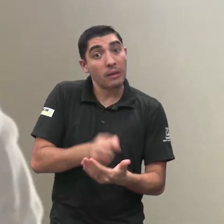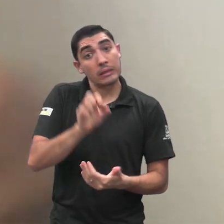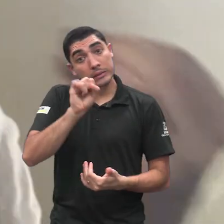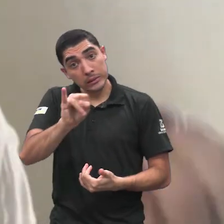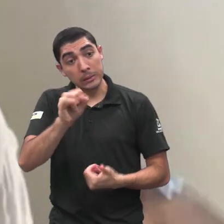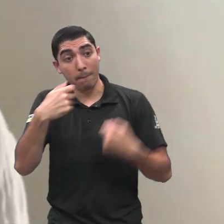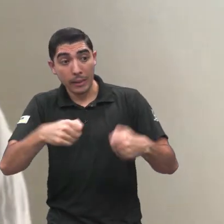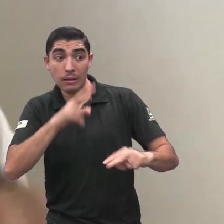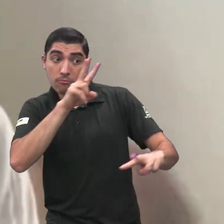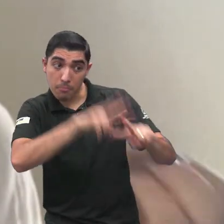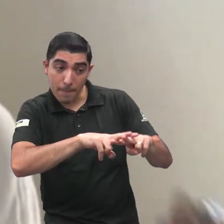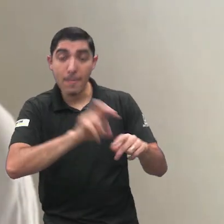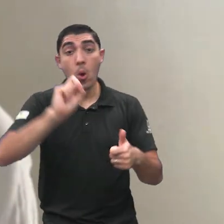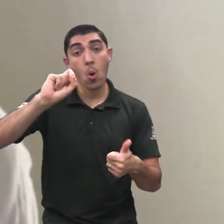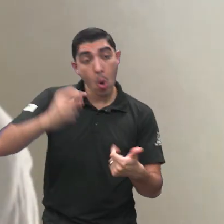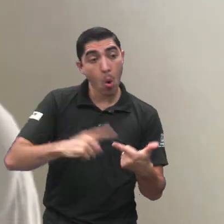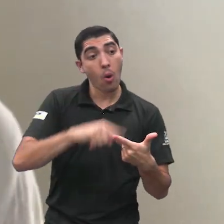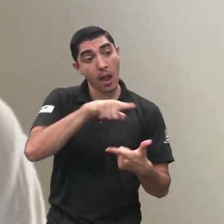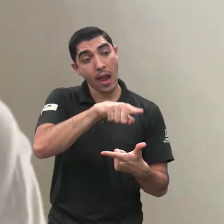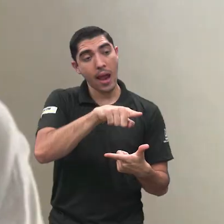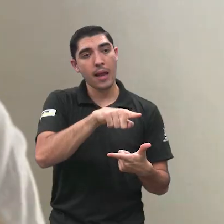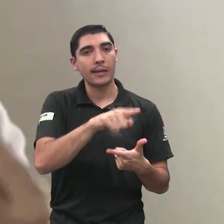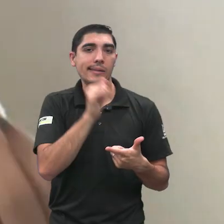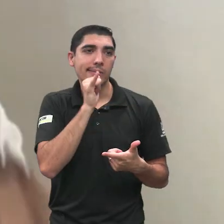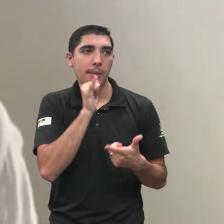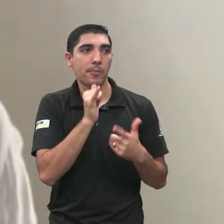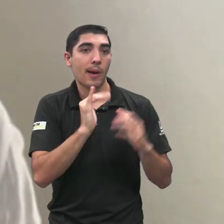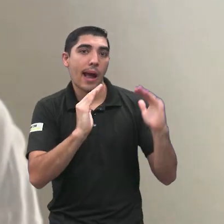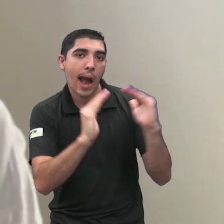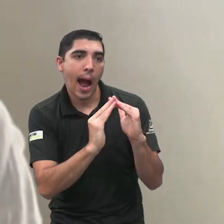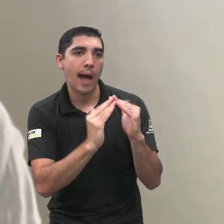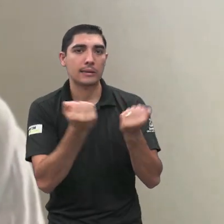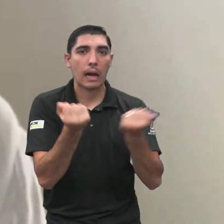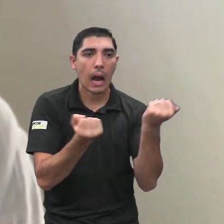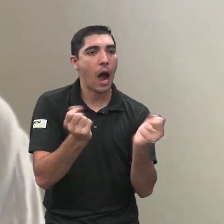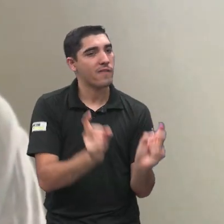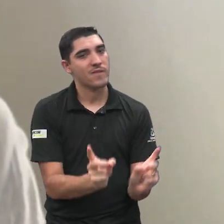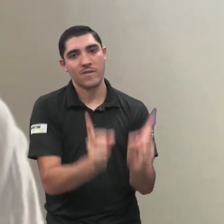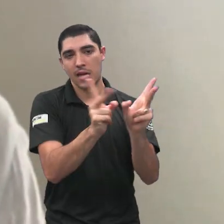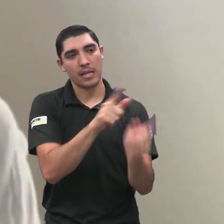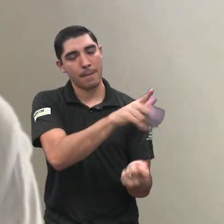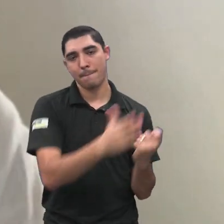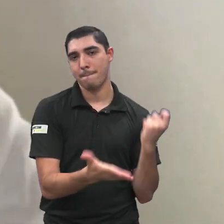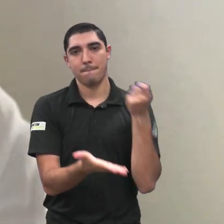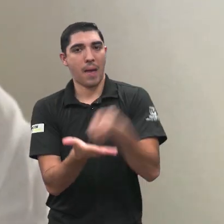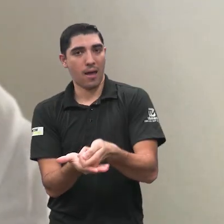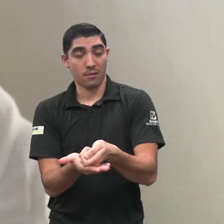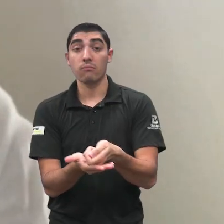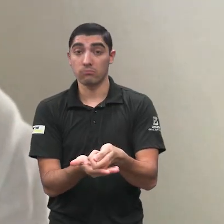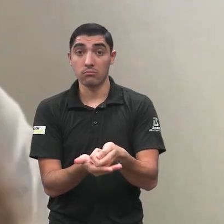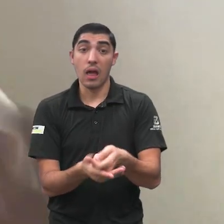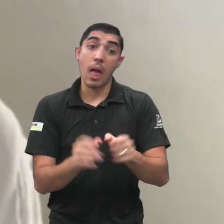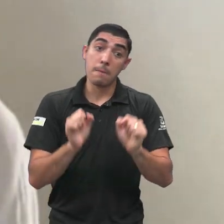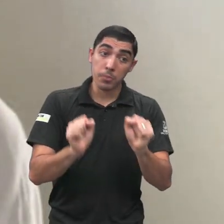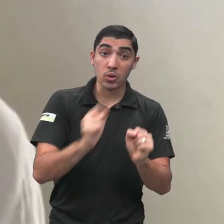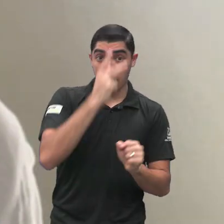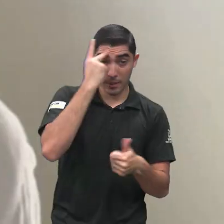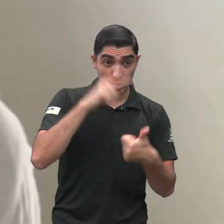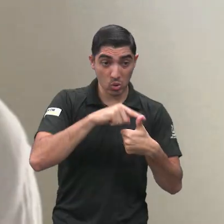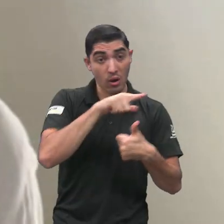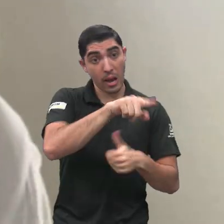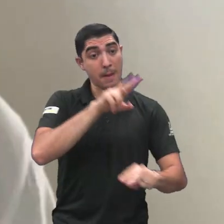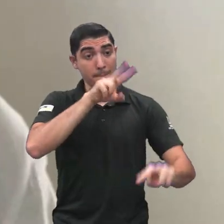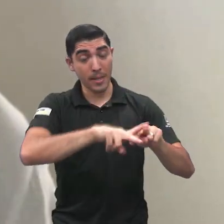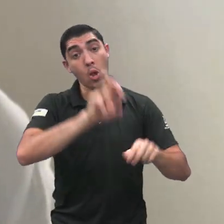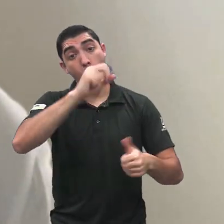ou mediante bloqueio ou penhora de bens. Então, se a pessoa que deve a pensão não pagar, ela pode tanto ser presa quanto ter